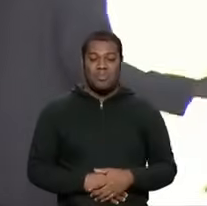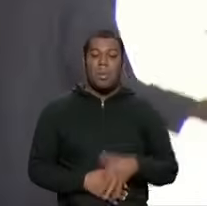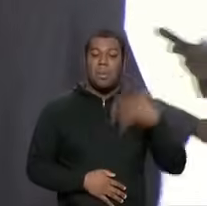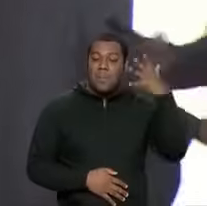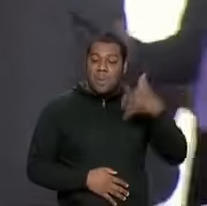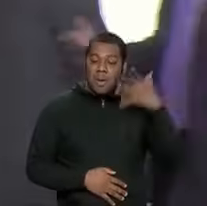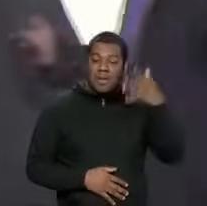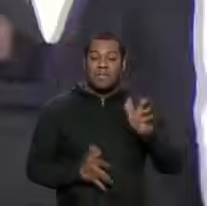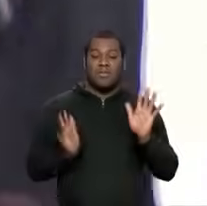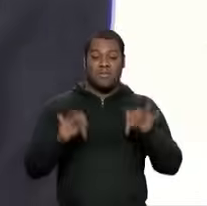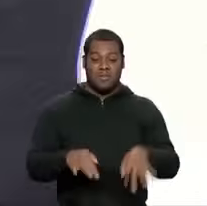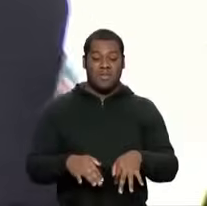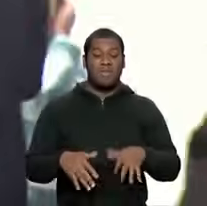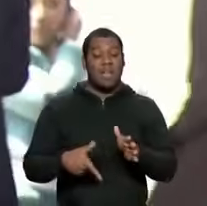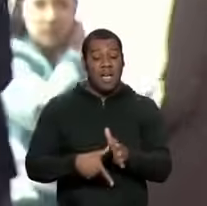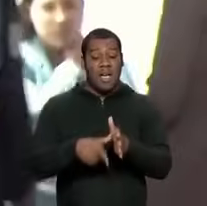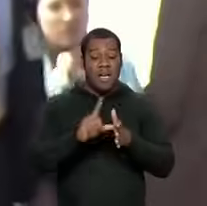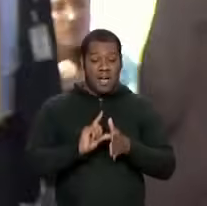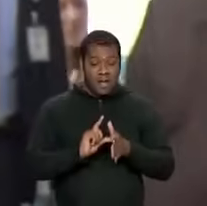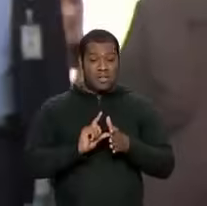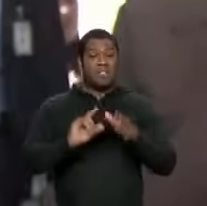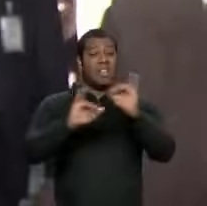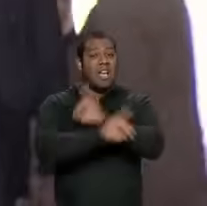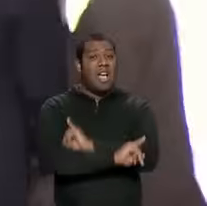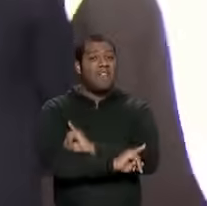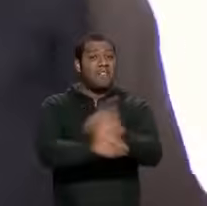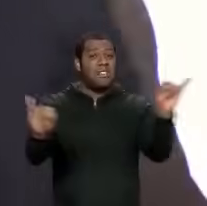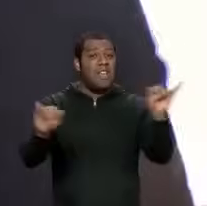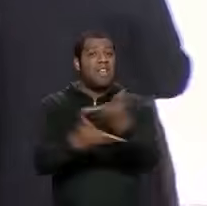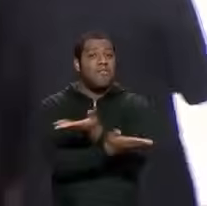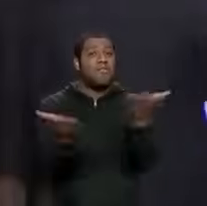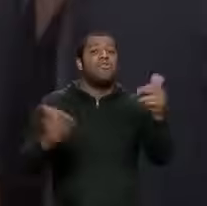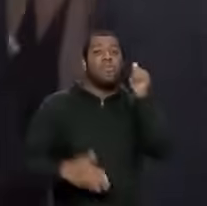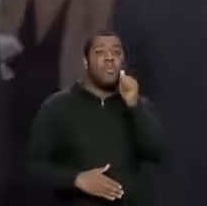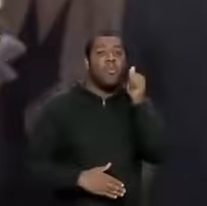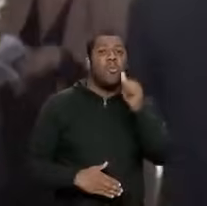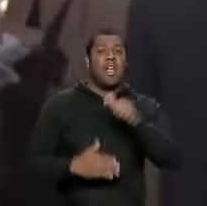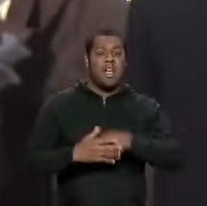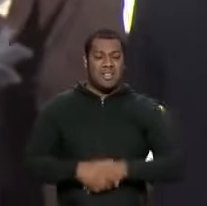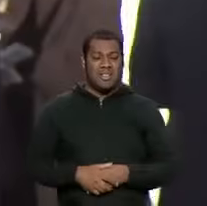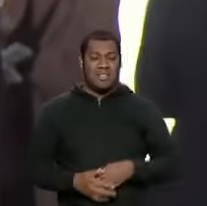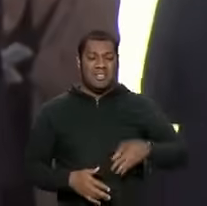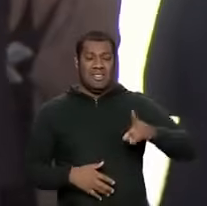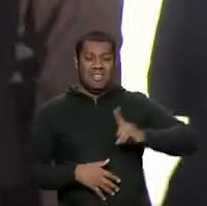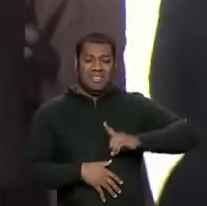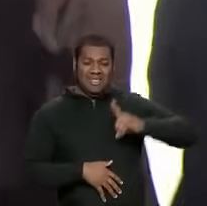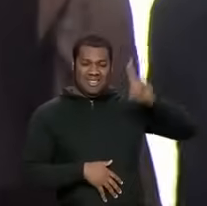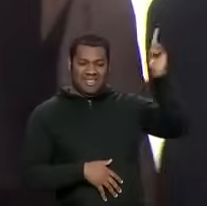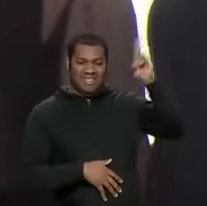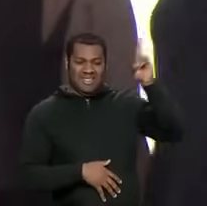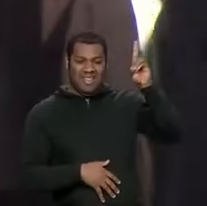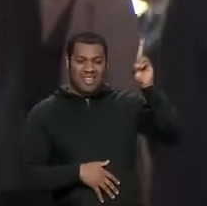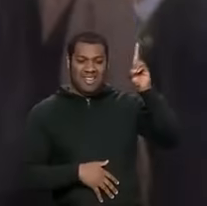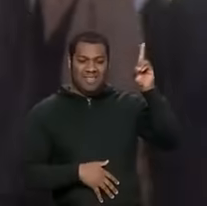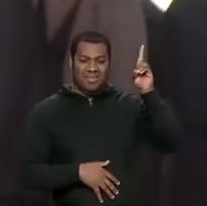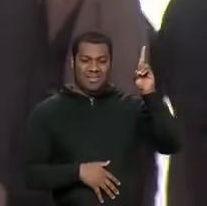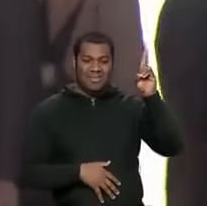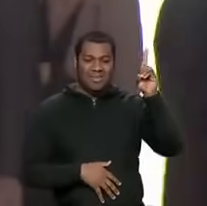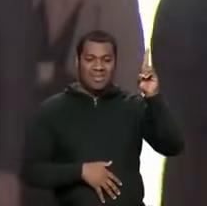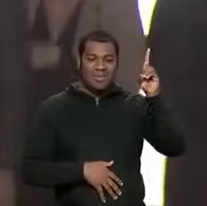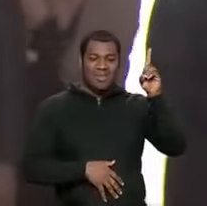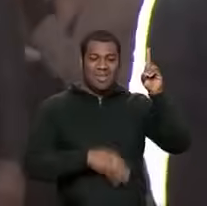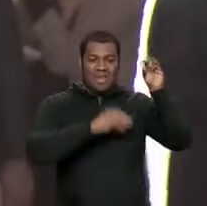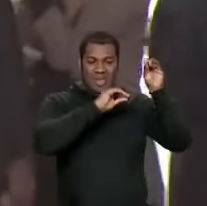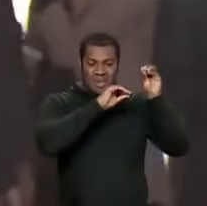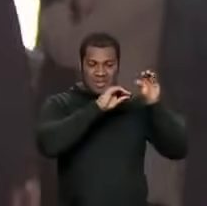já desejando vocês Margarida que Deus possa levar terminando esse